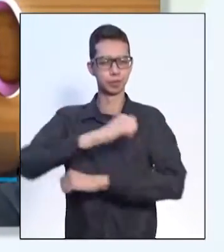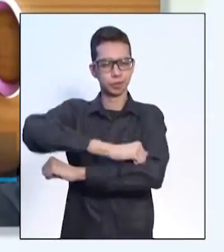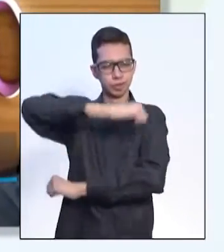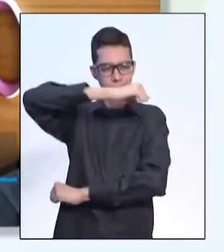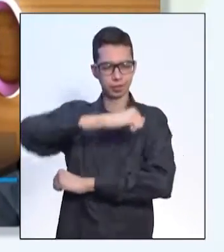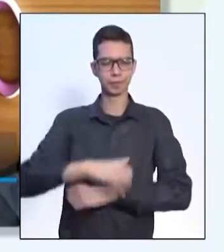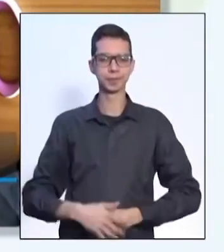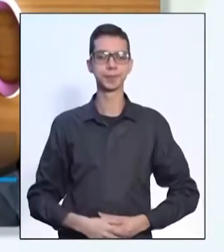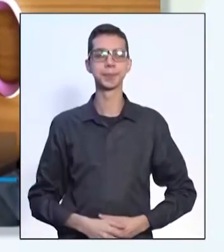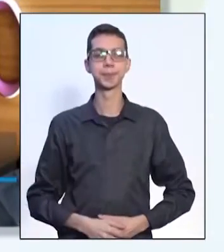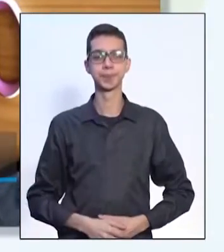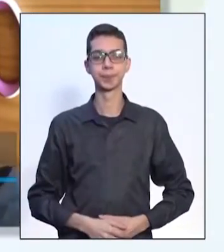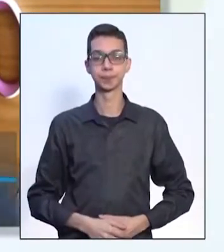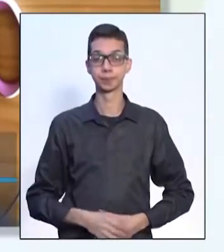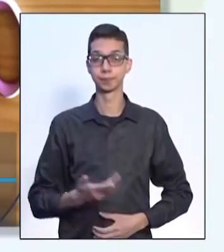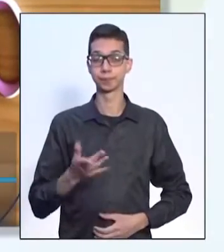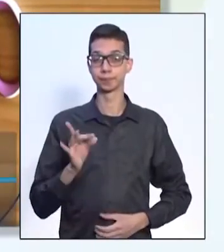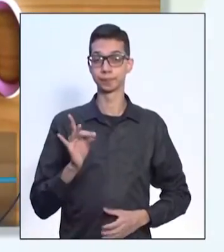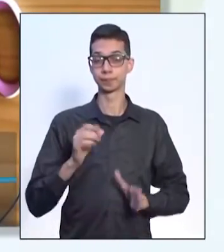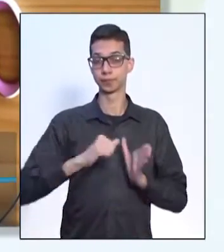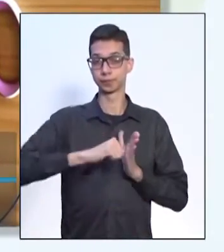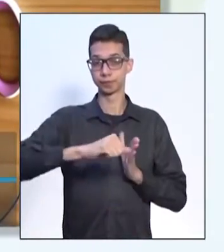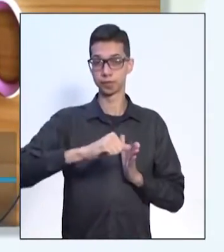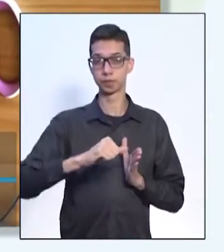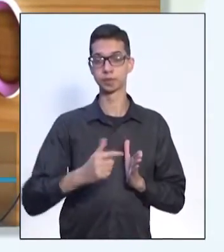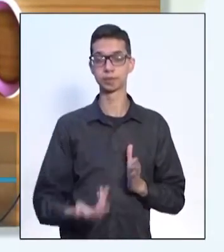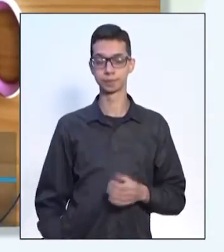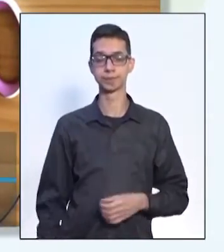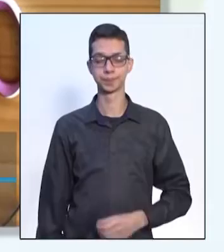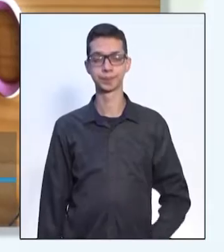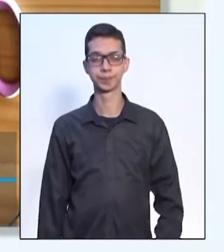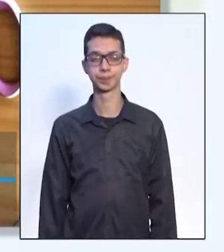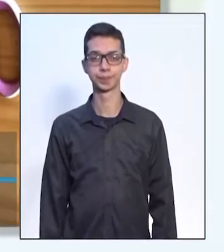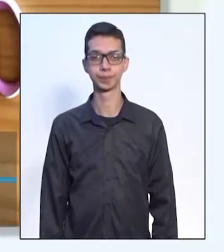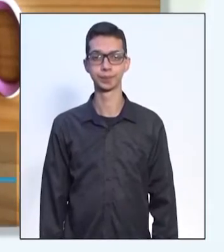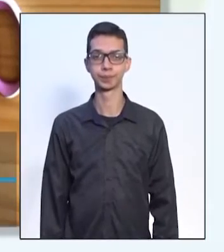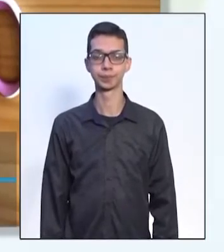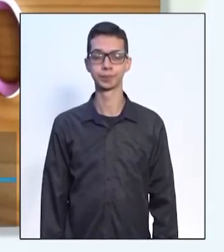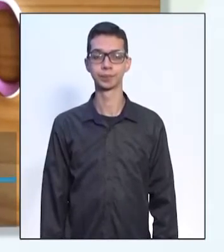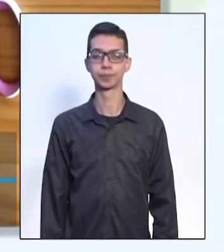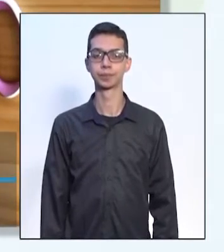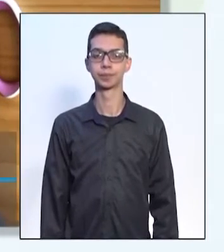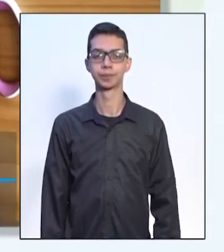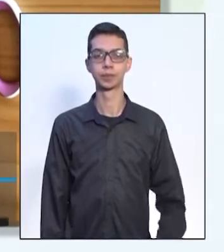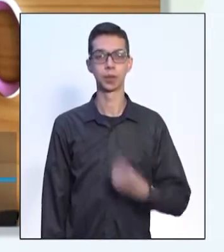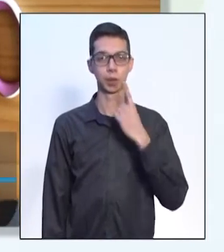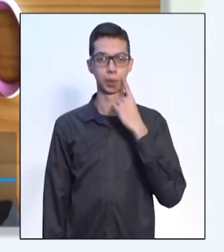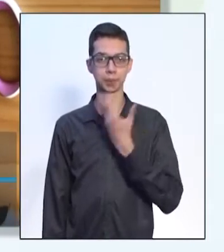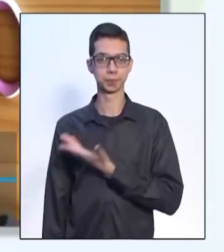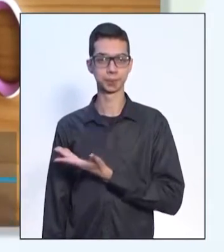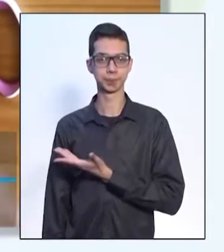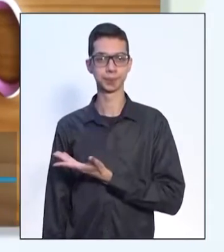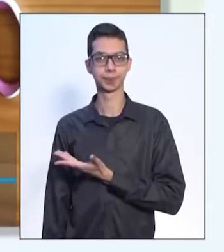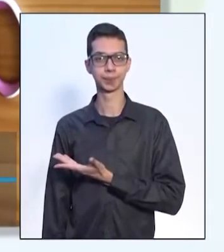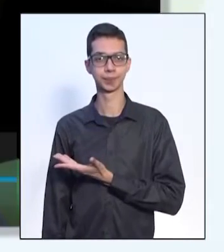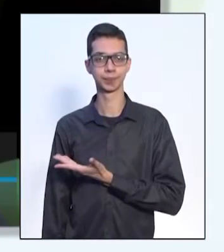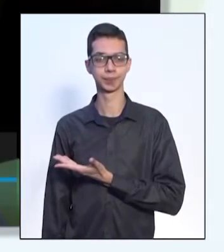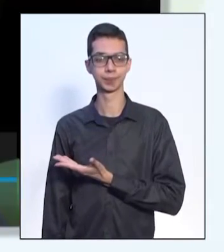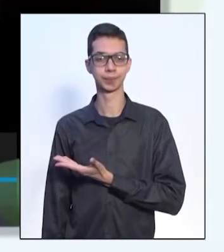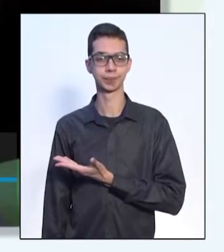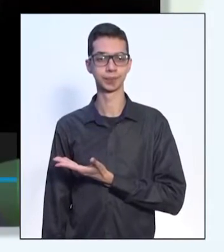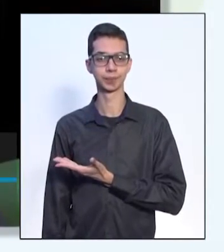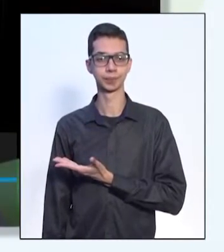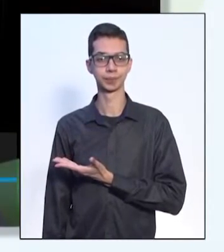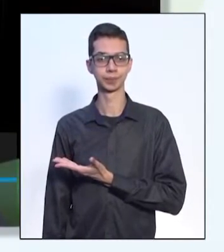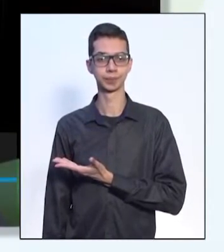fita crepe mesmo, aqui. Então, onde está, vou tirar essa pontinha aqui que ficou. Vou